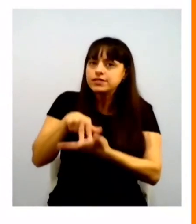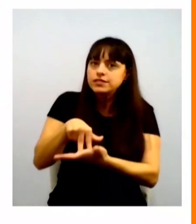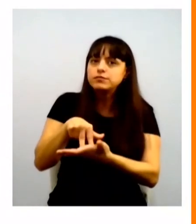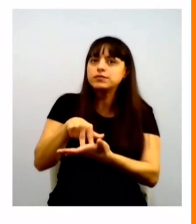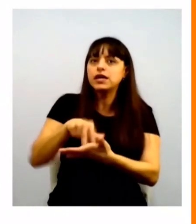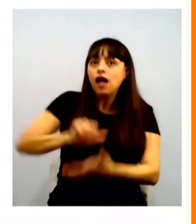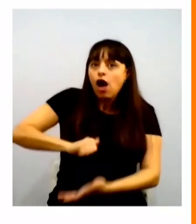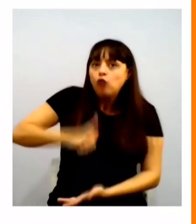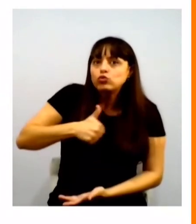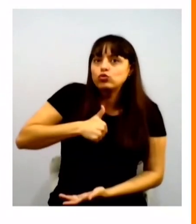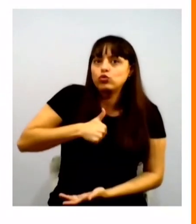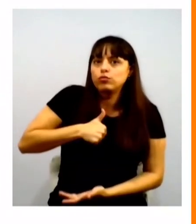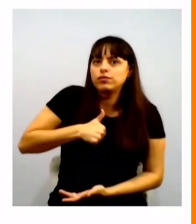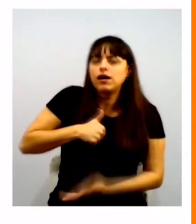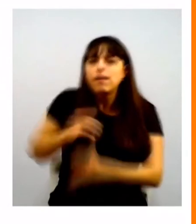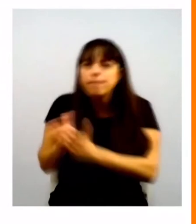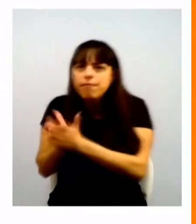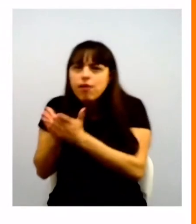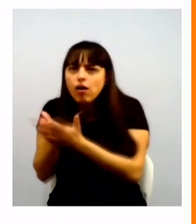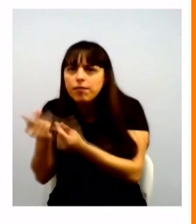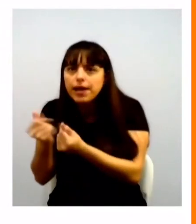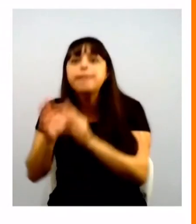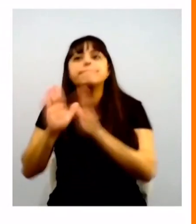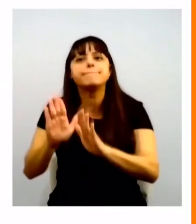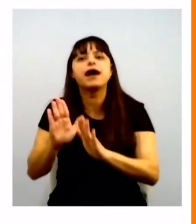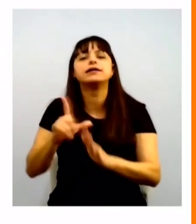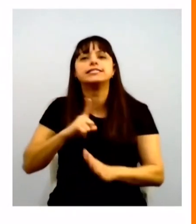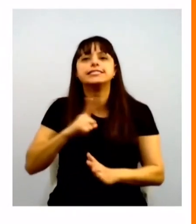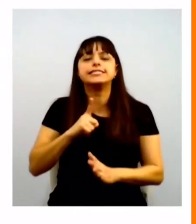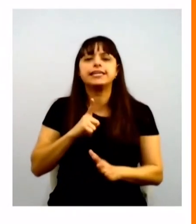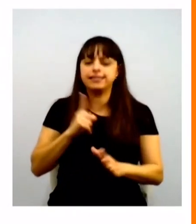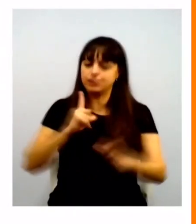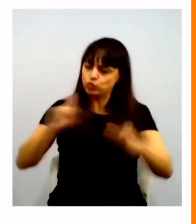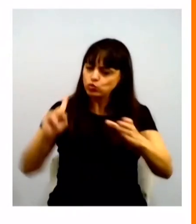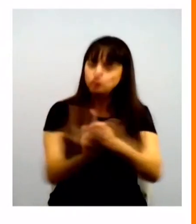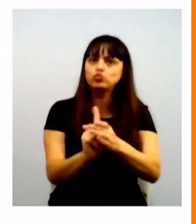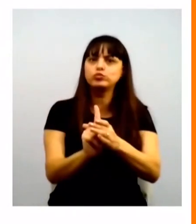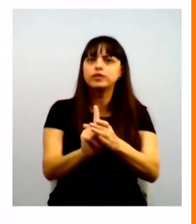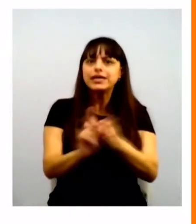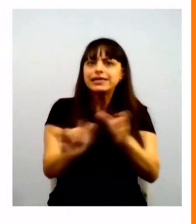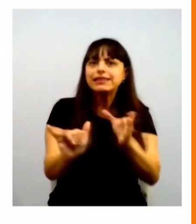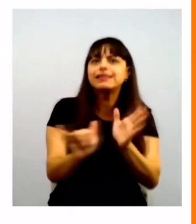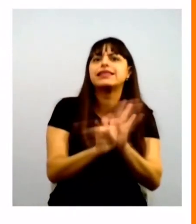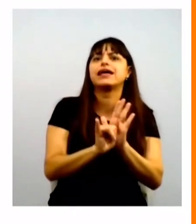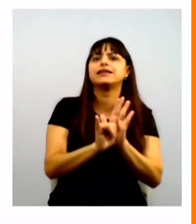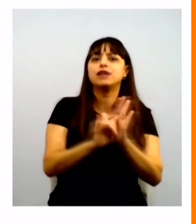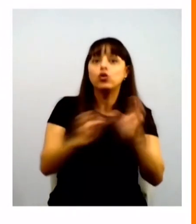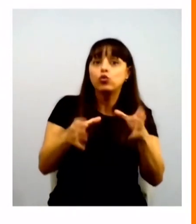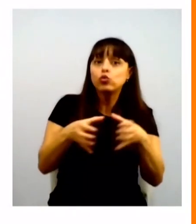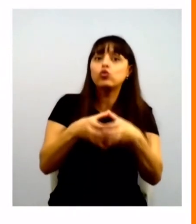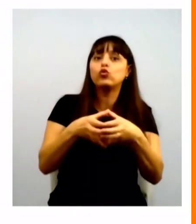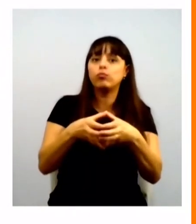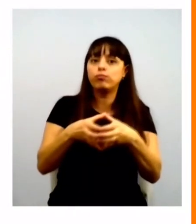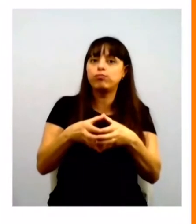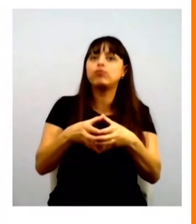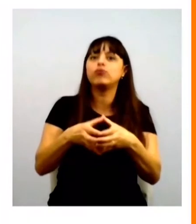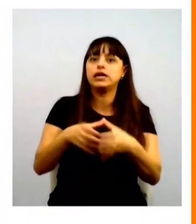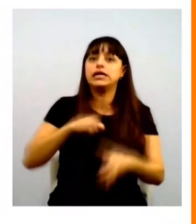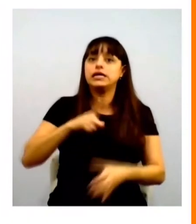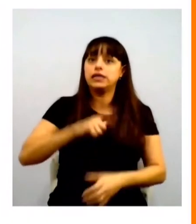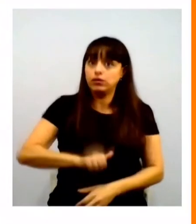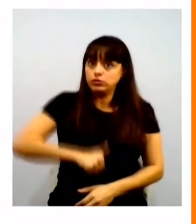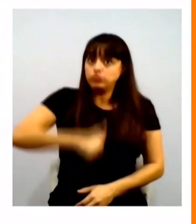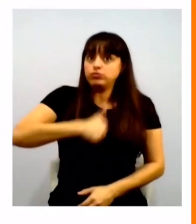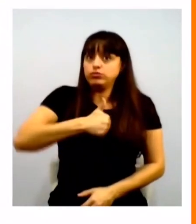cultural, a manter um sentimento de pertenência, porque um pode ser pobre econômicamente, mas